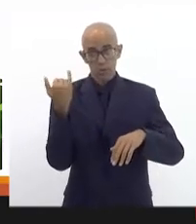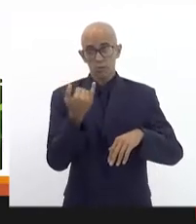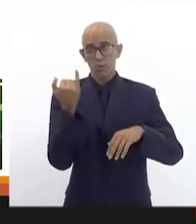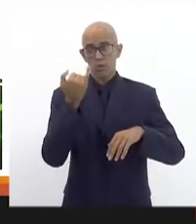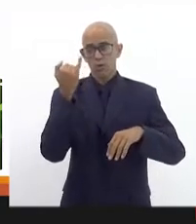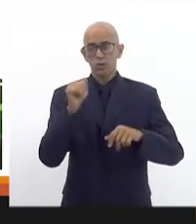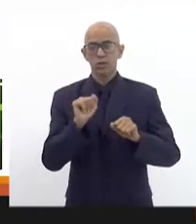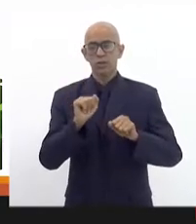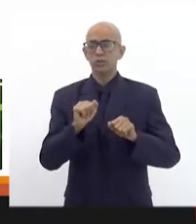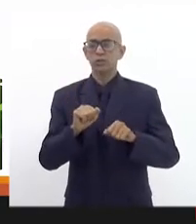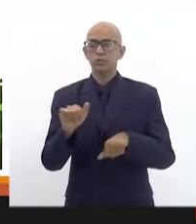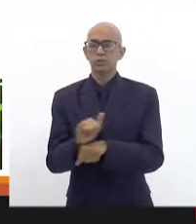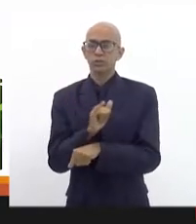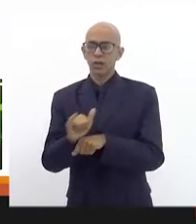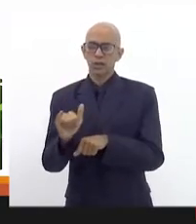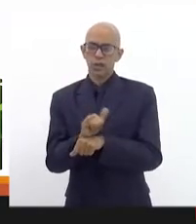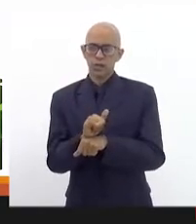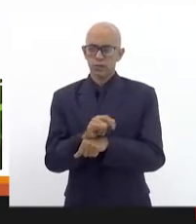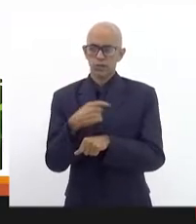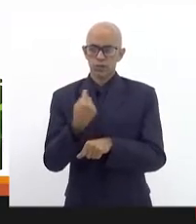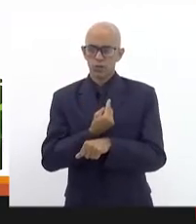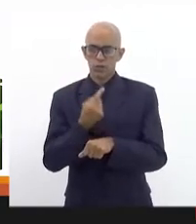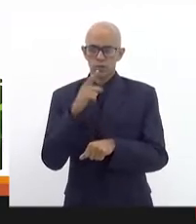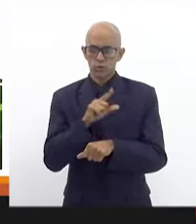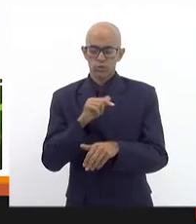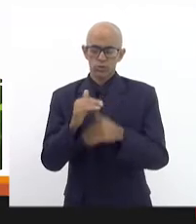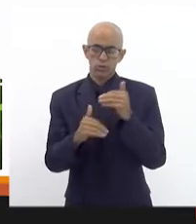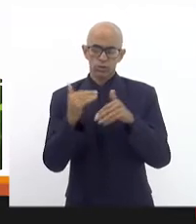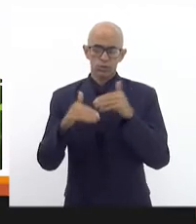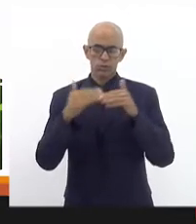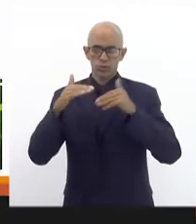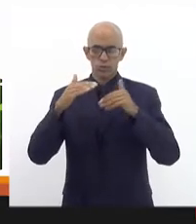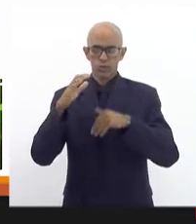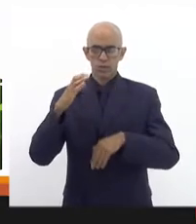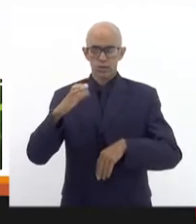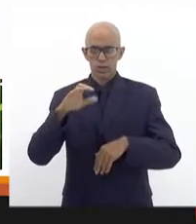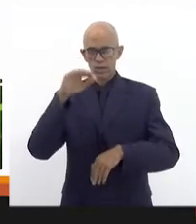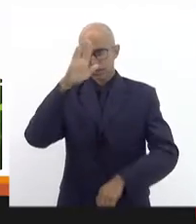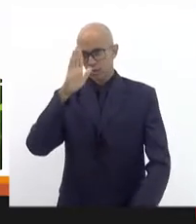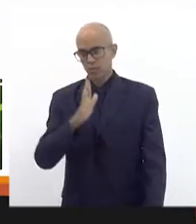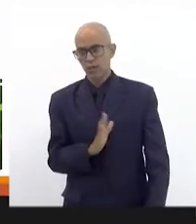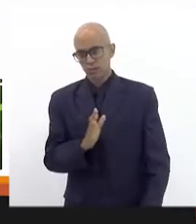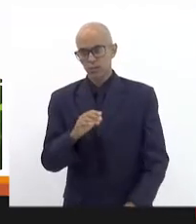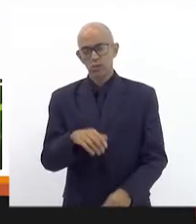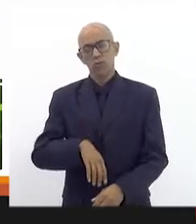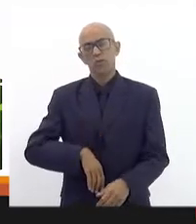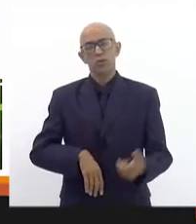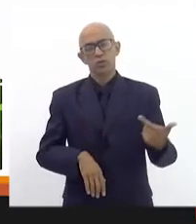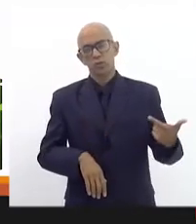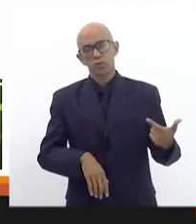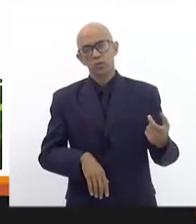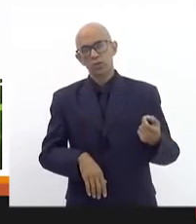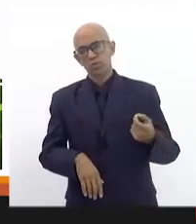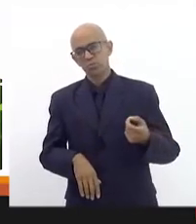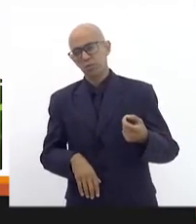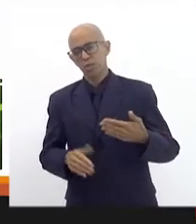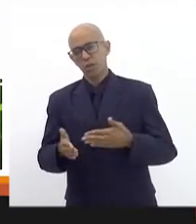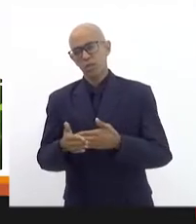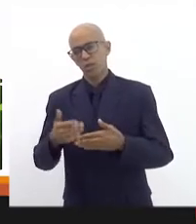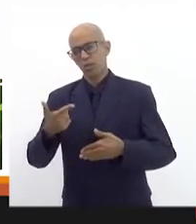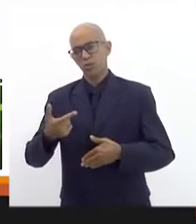ciência e tecnologia tiveram para o desenvolvimento, para o salto da ciência brasileira nas décadas de 2000 e 2010,